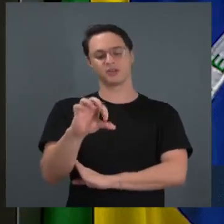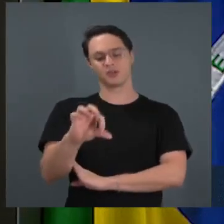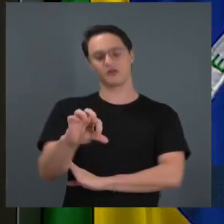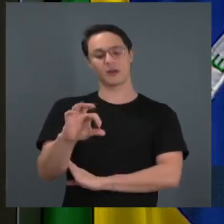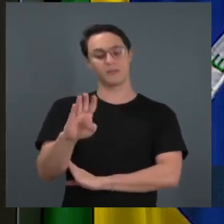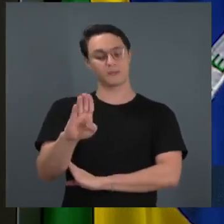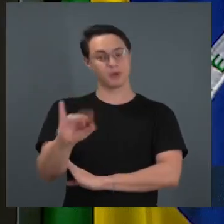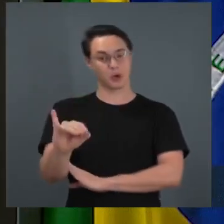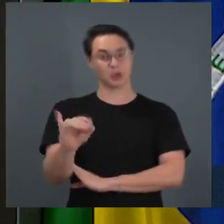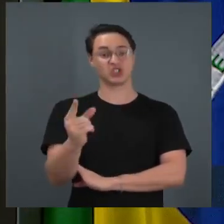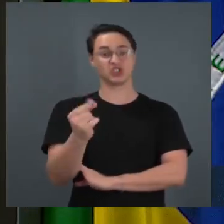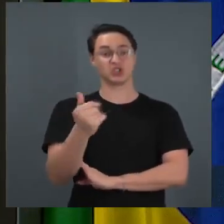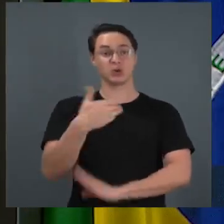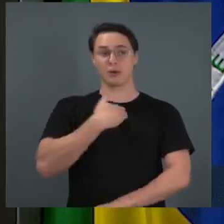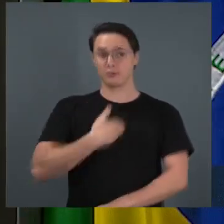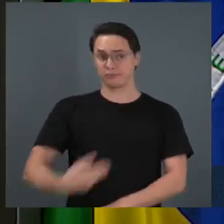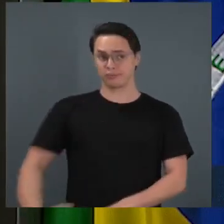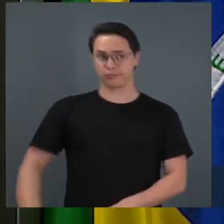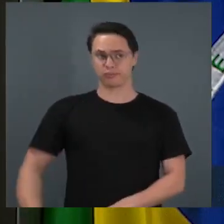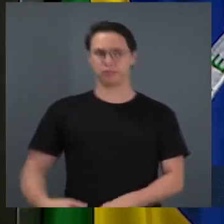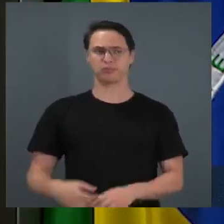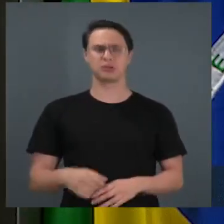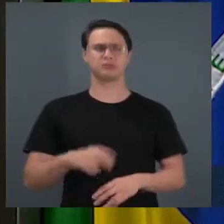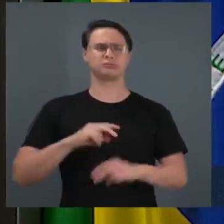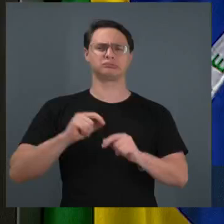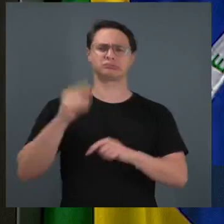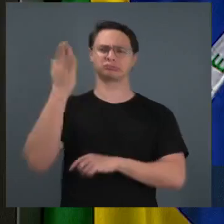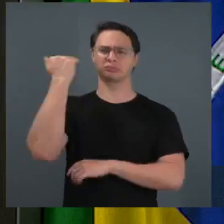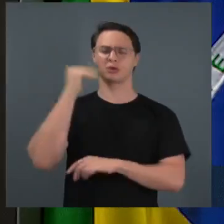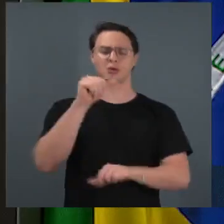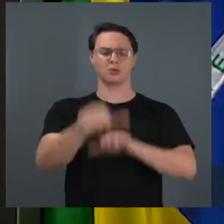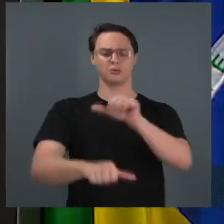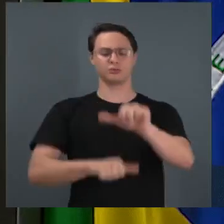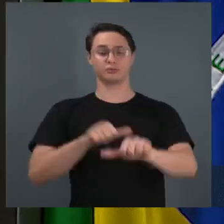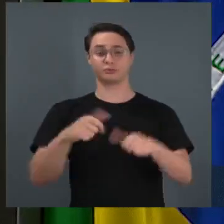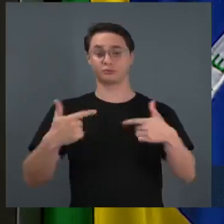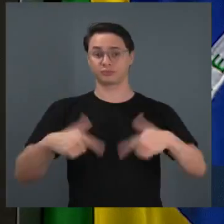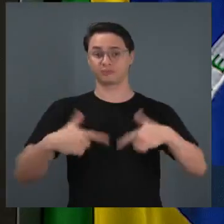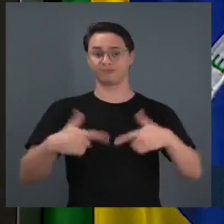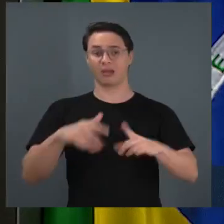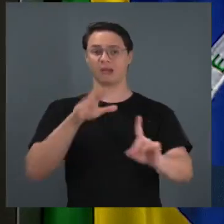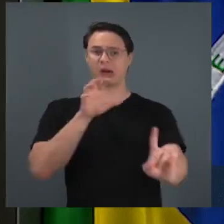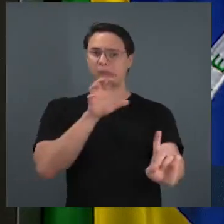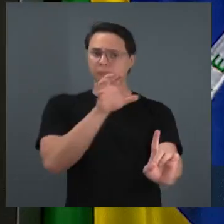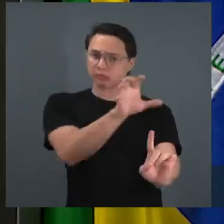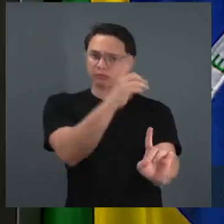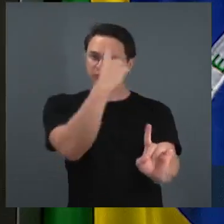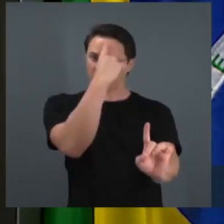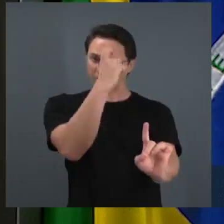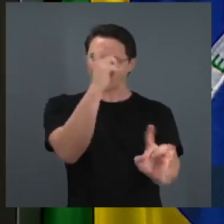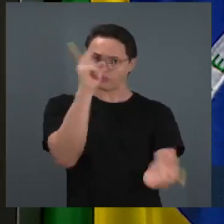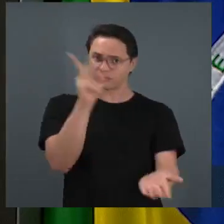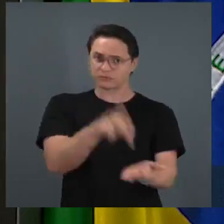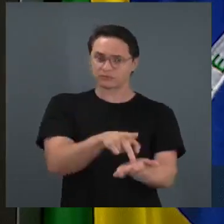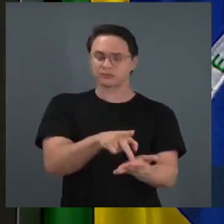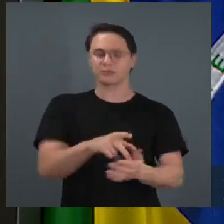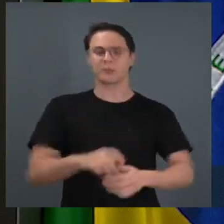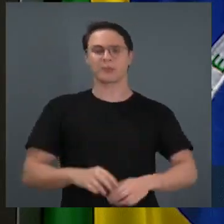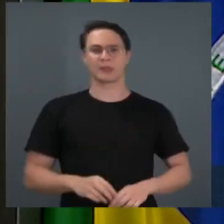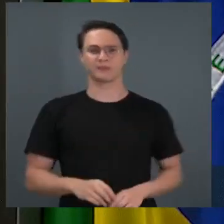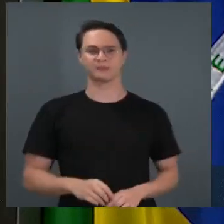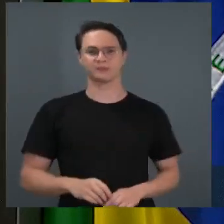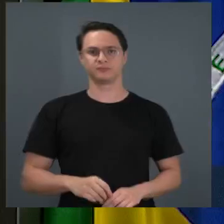aos cofres públicos desde a reforma trabalhista, ameaçando, como já havia destacado,